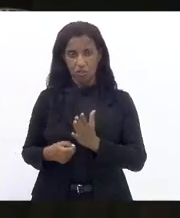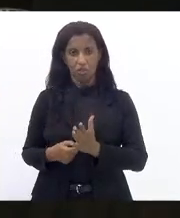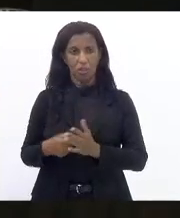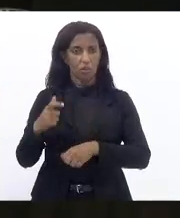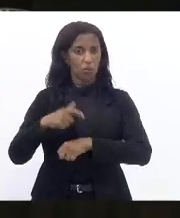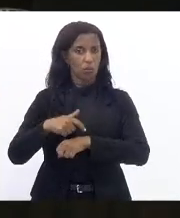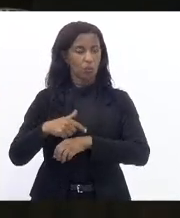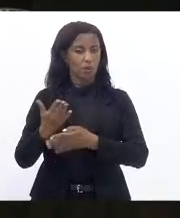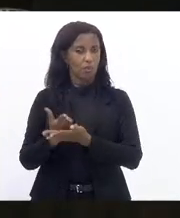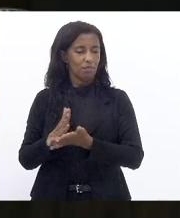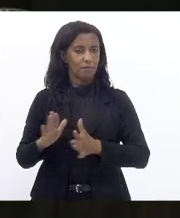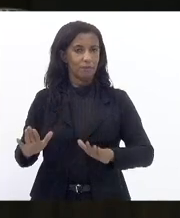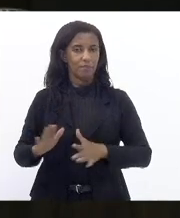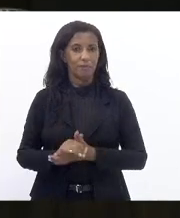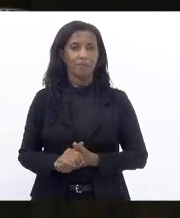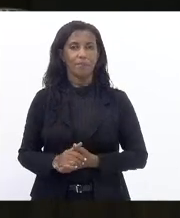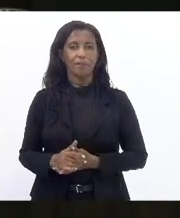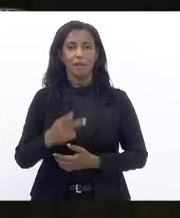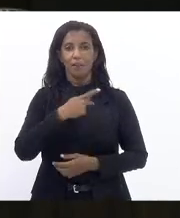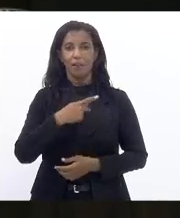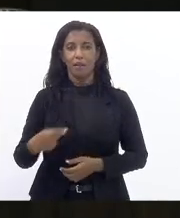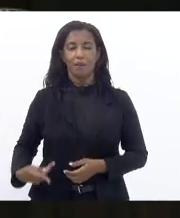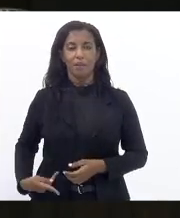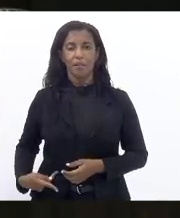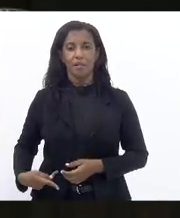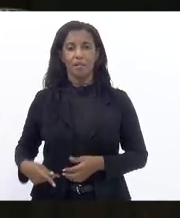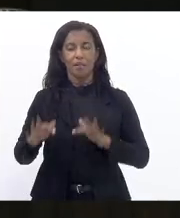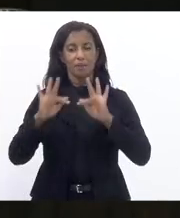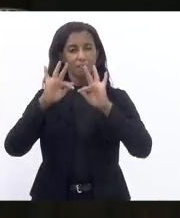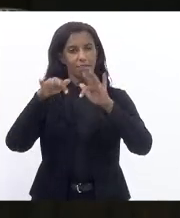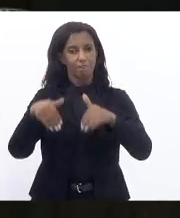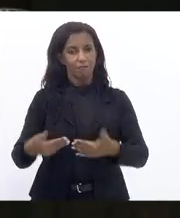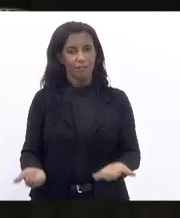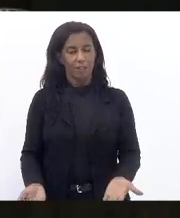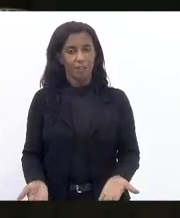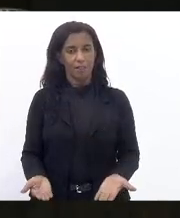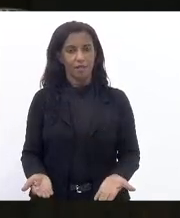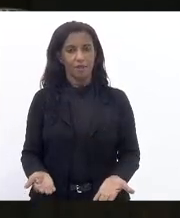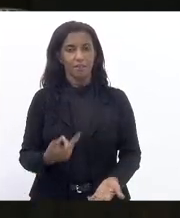o tempo regimental, a presidência declara encerrada a presente sessão.